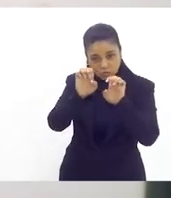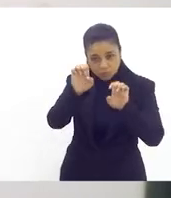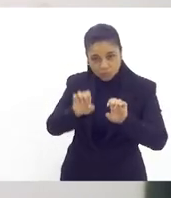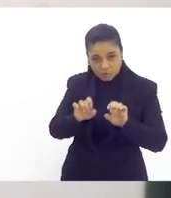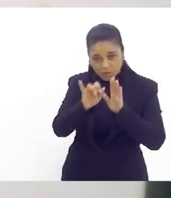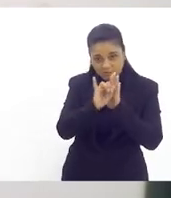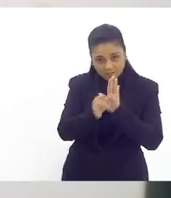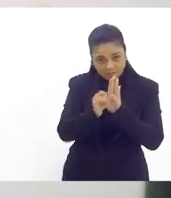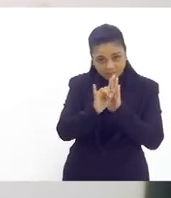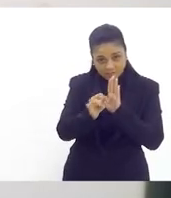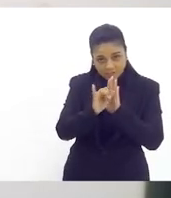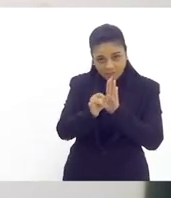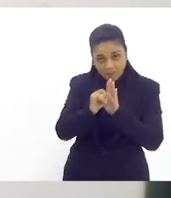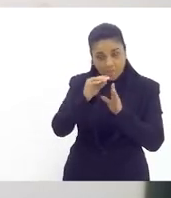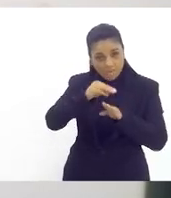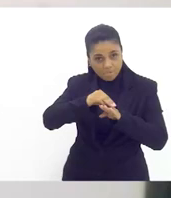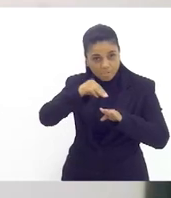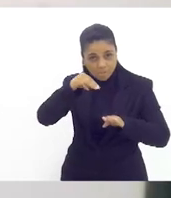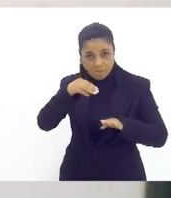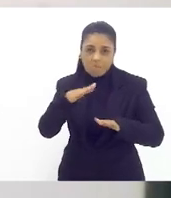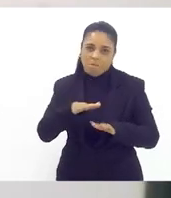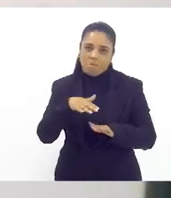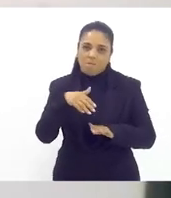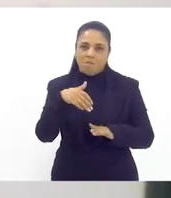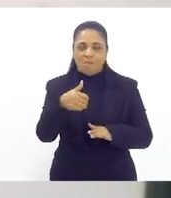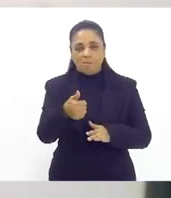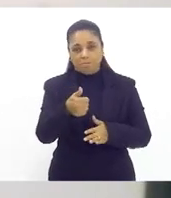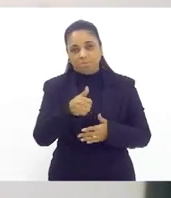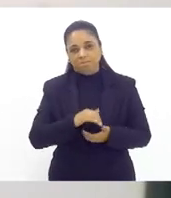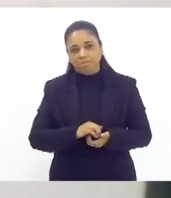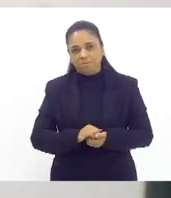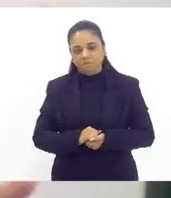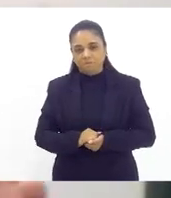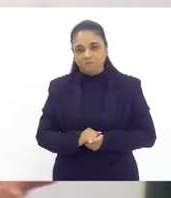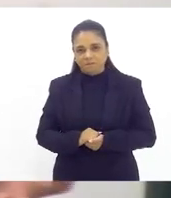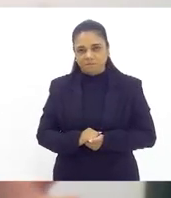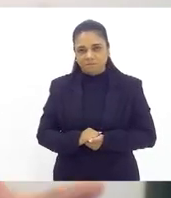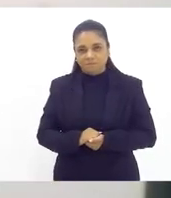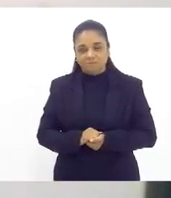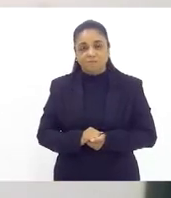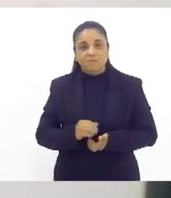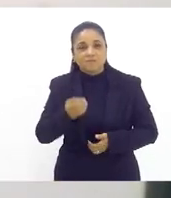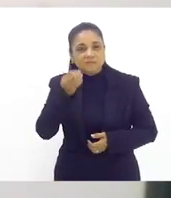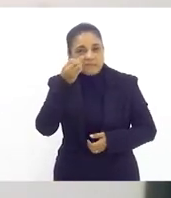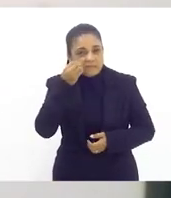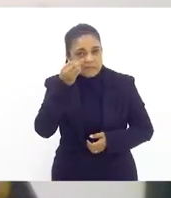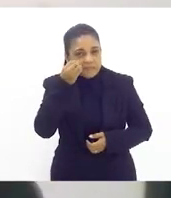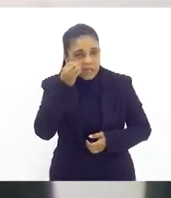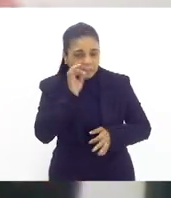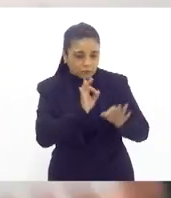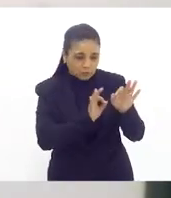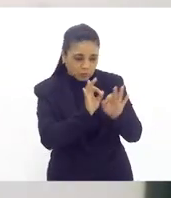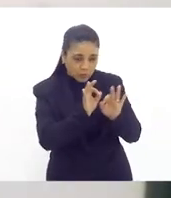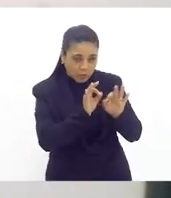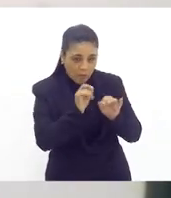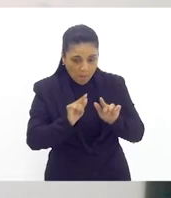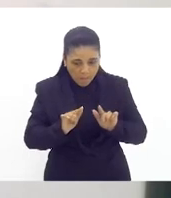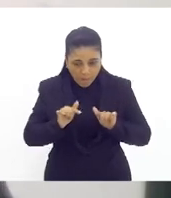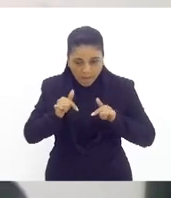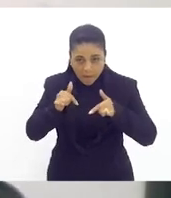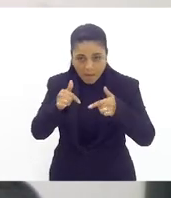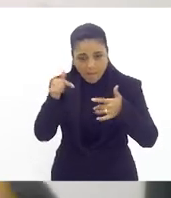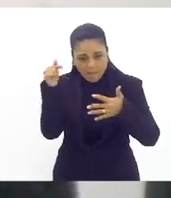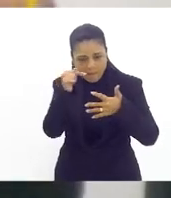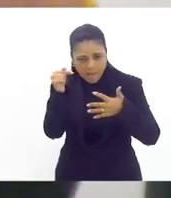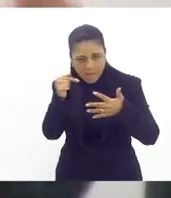editais metodologicamente vai funcionar melhor porque se você tentar estruturar um plano de ação com muitos detalhes